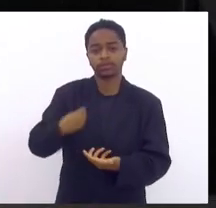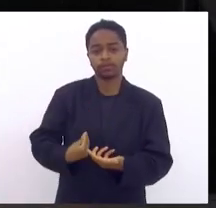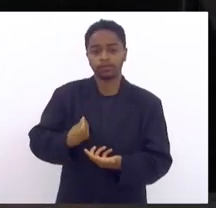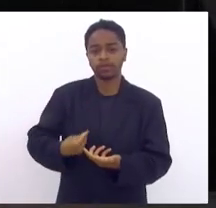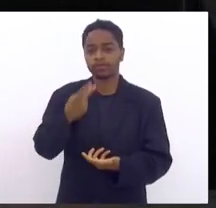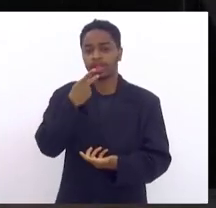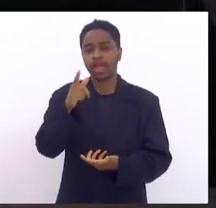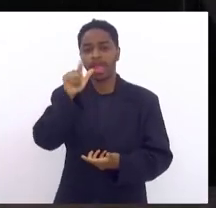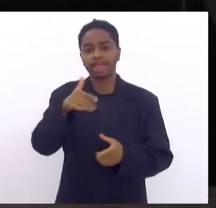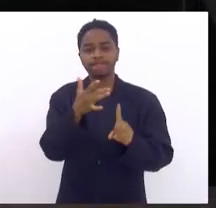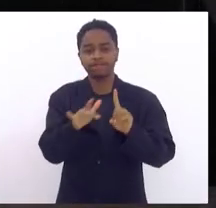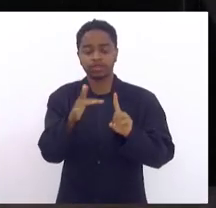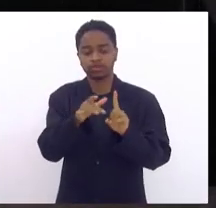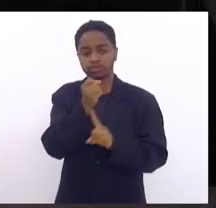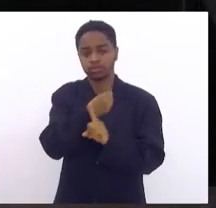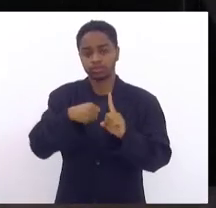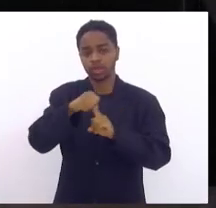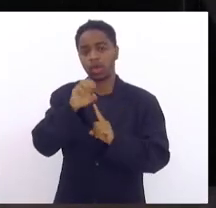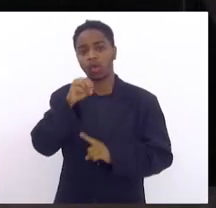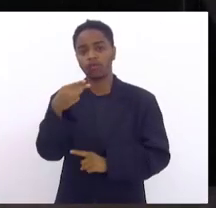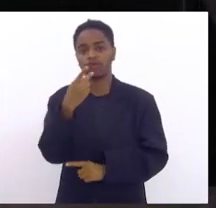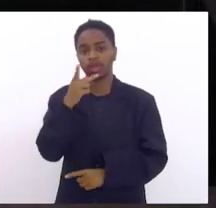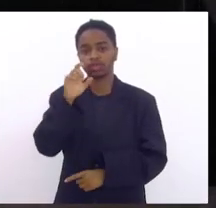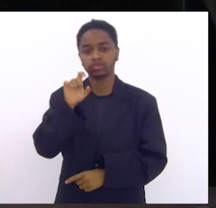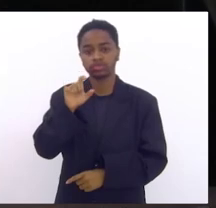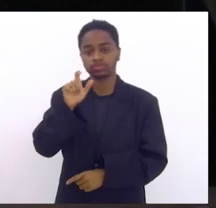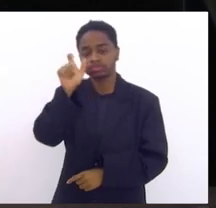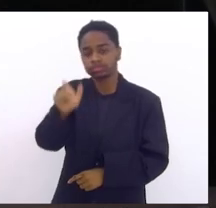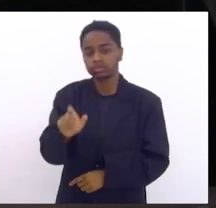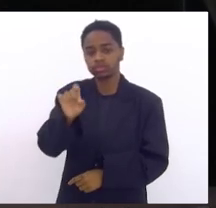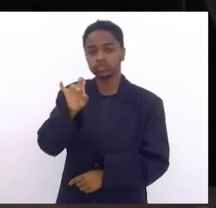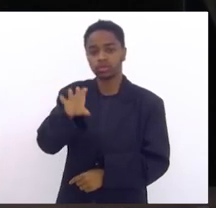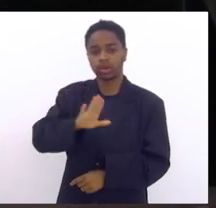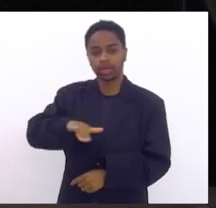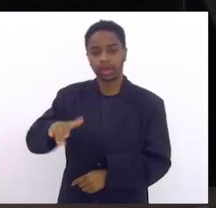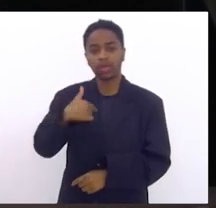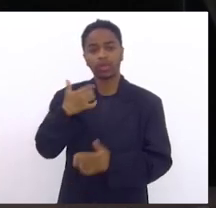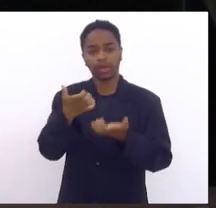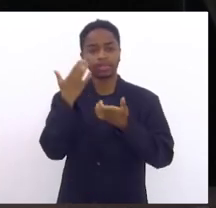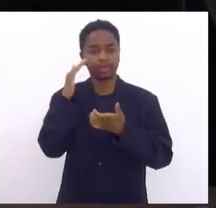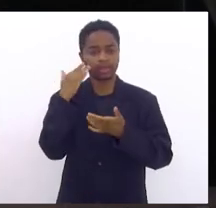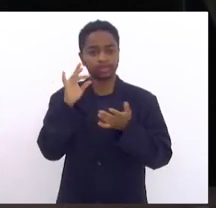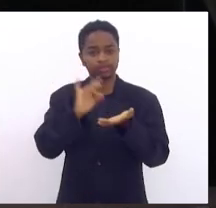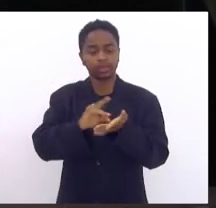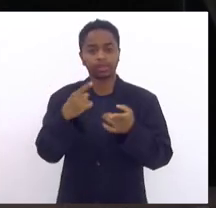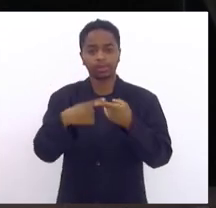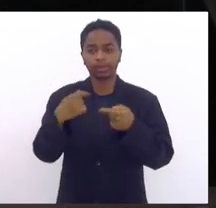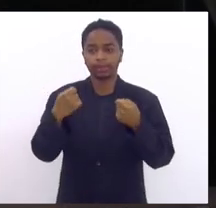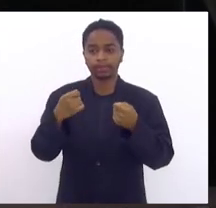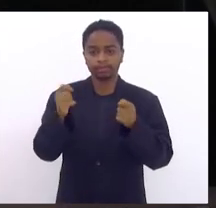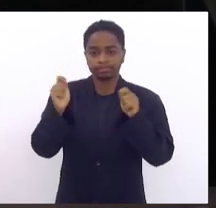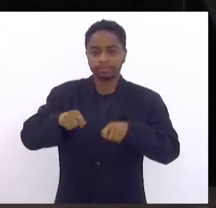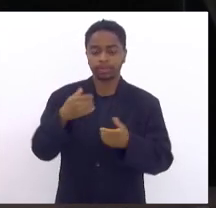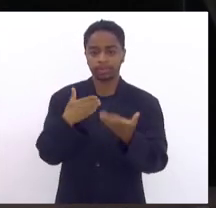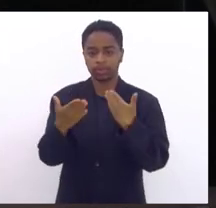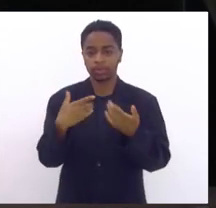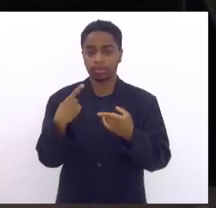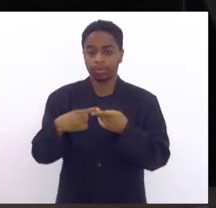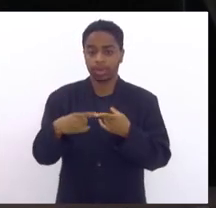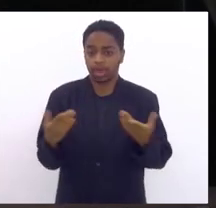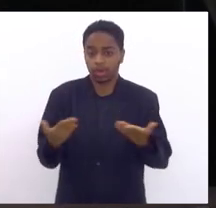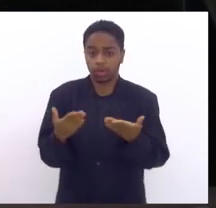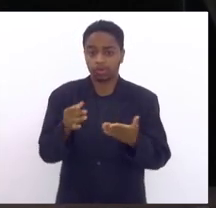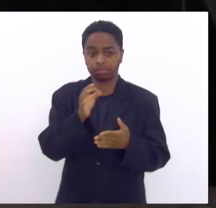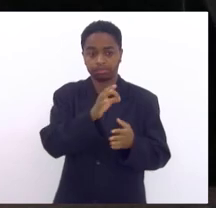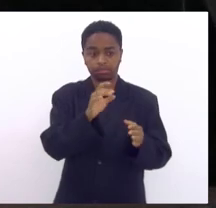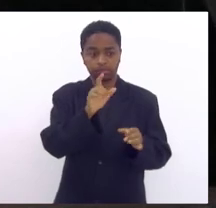vítima da sociedade ou ele é só uma criança? Eu quero muito conseguir entender para poder dialogar. Porque até então ninguém me